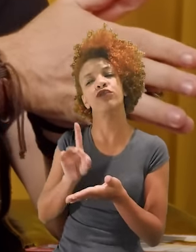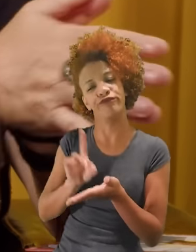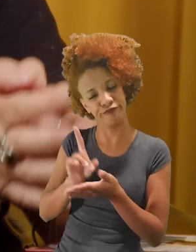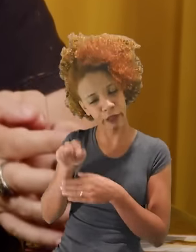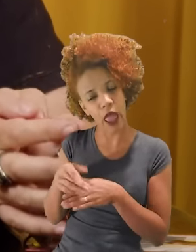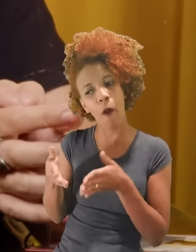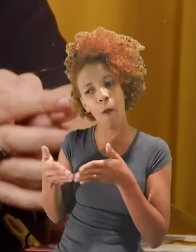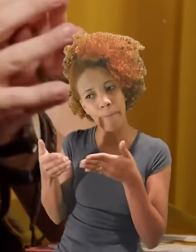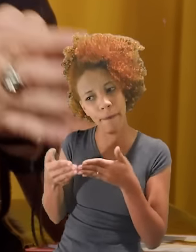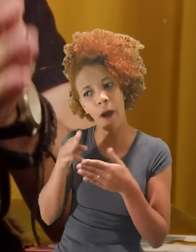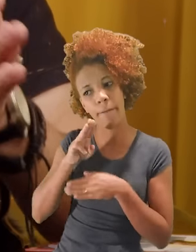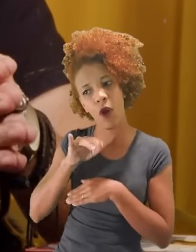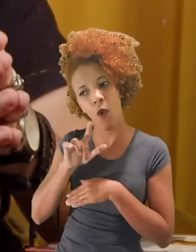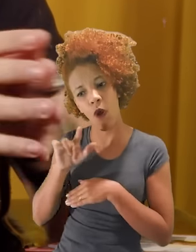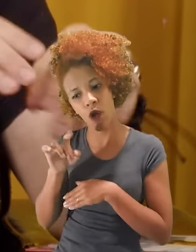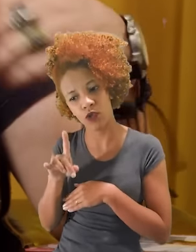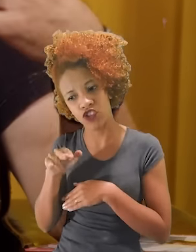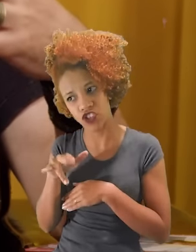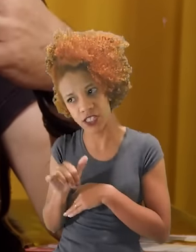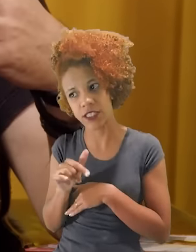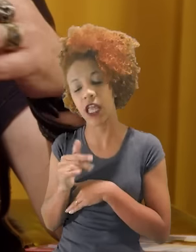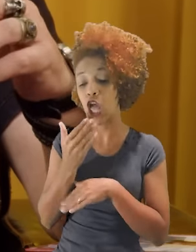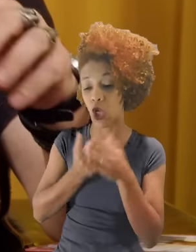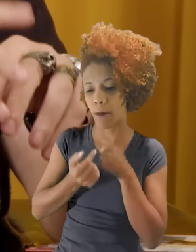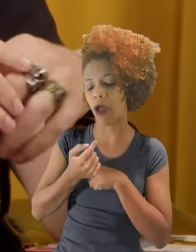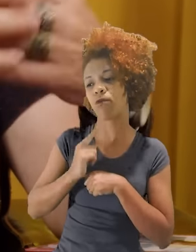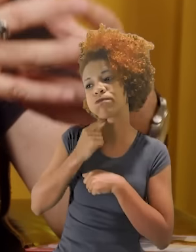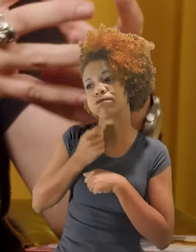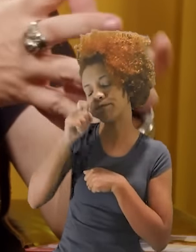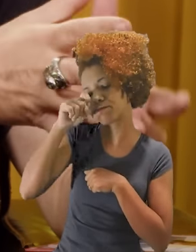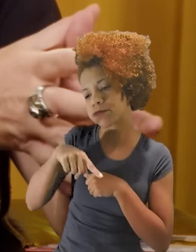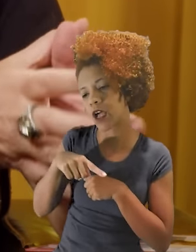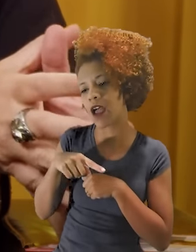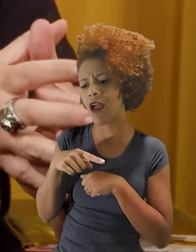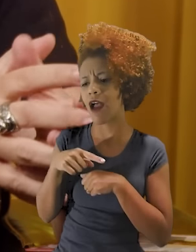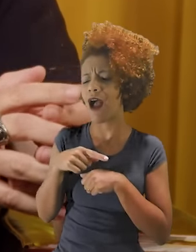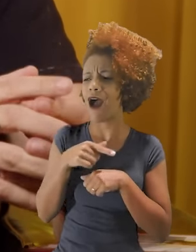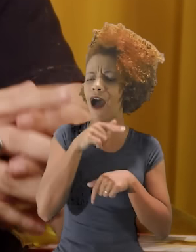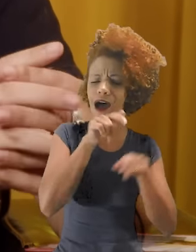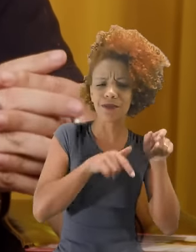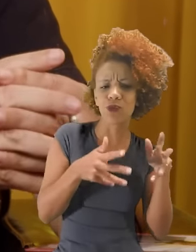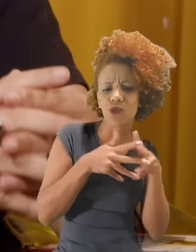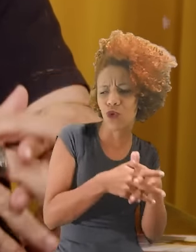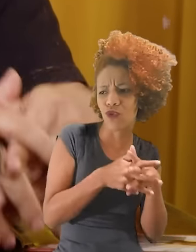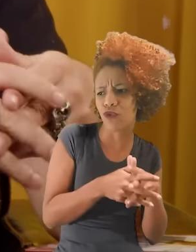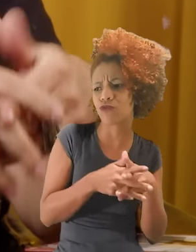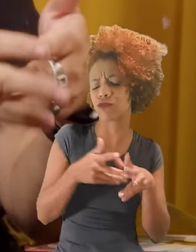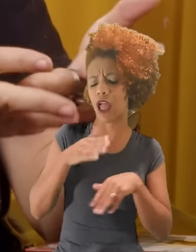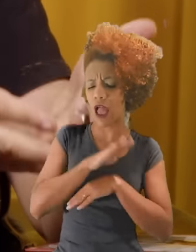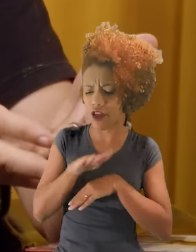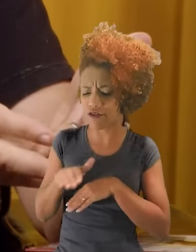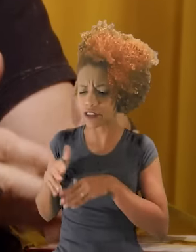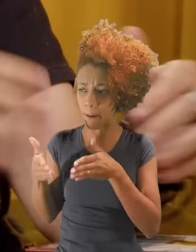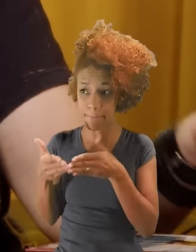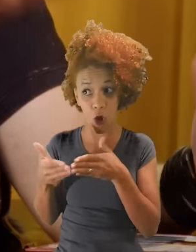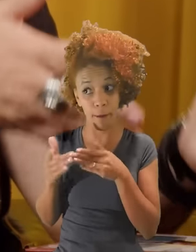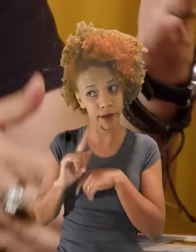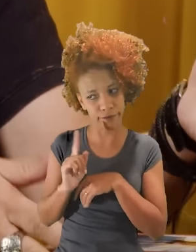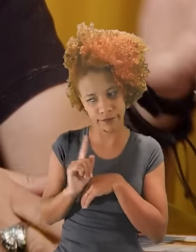um homem pobre e, de fato, comeu lixo. Muita gente confunde, acha que ele teve uma infância muito pobre. A infância dele não foi tão pobre assim,